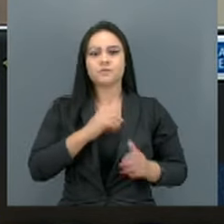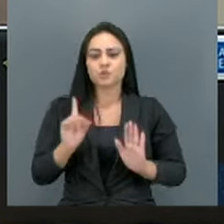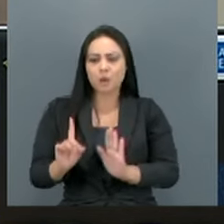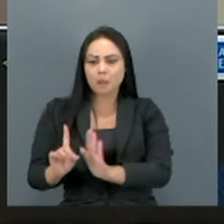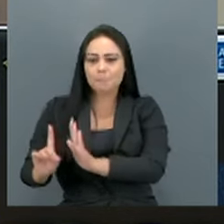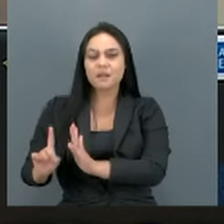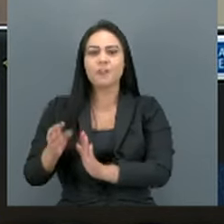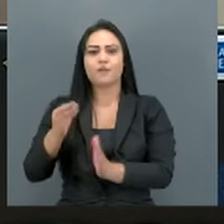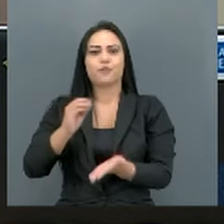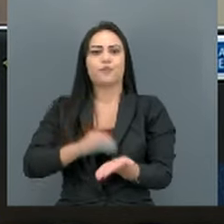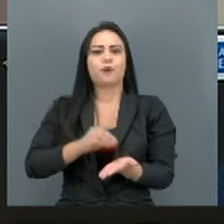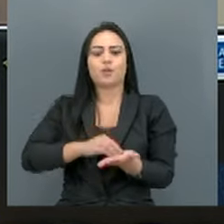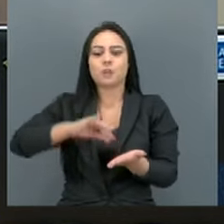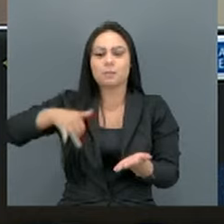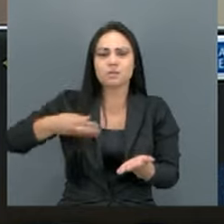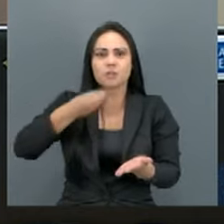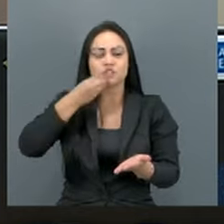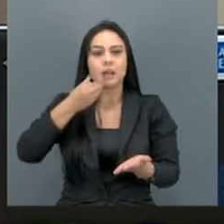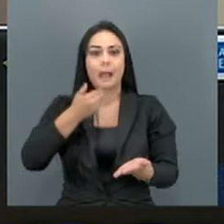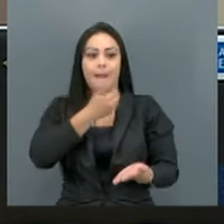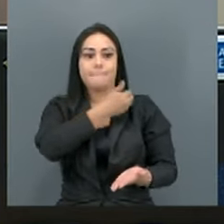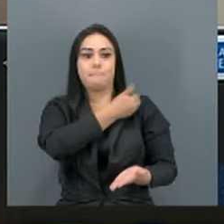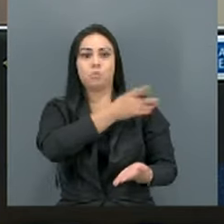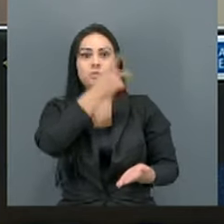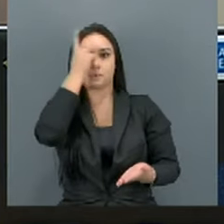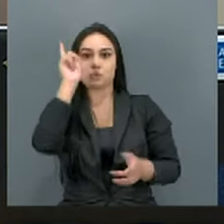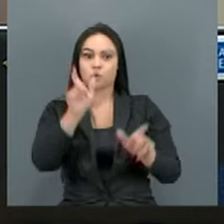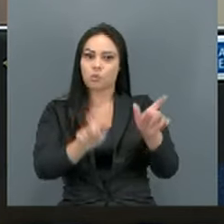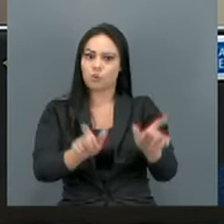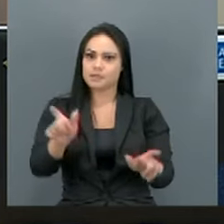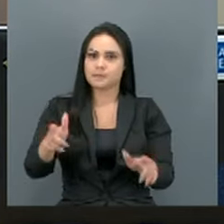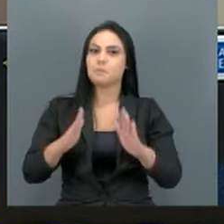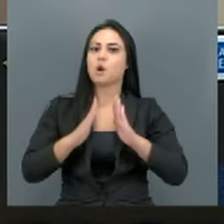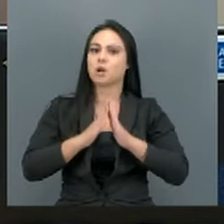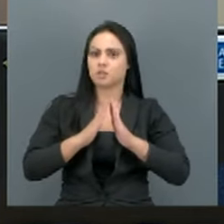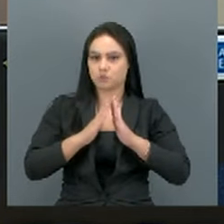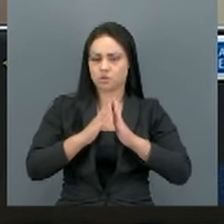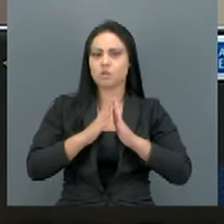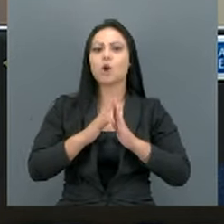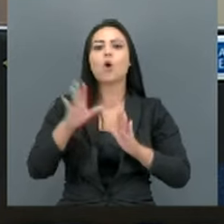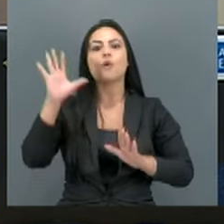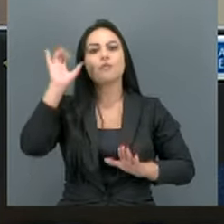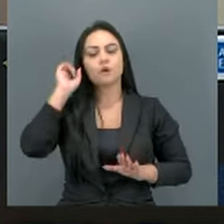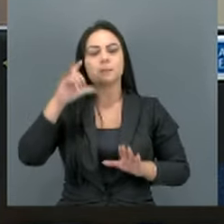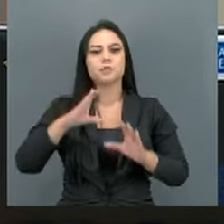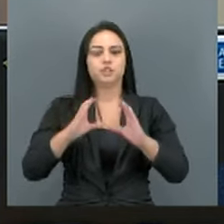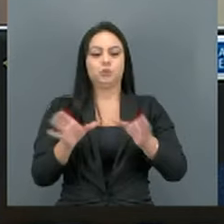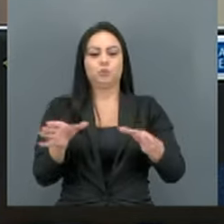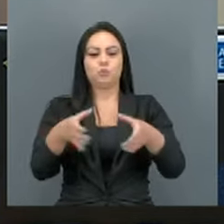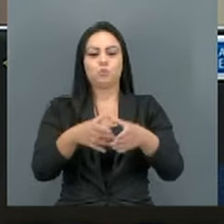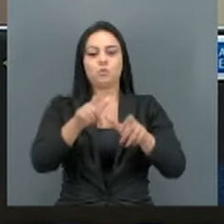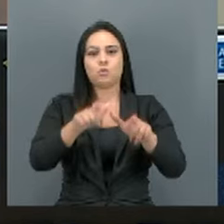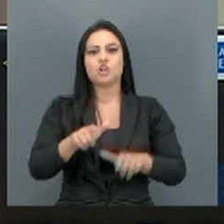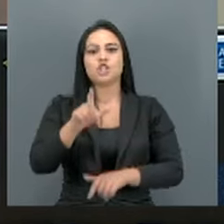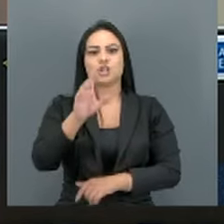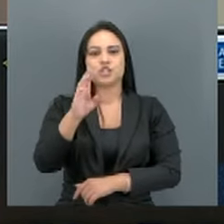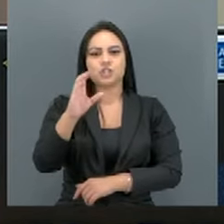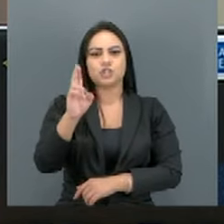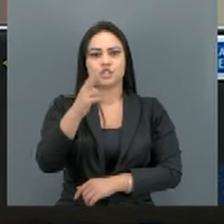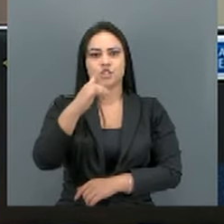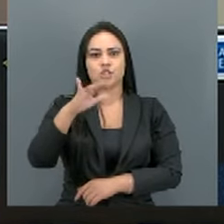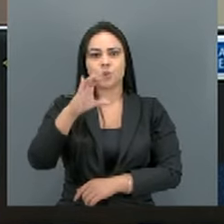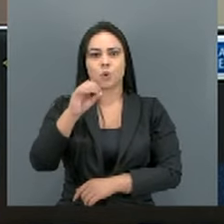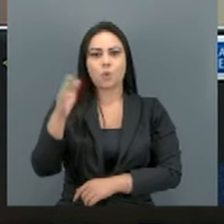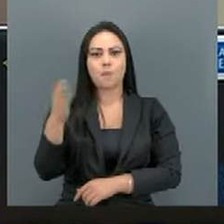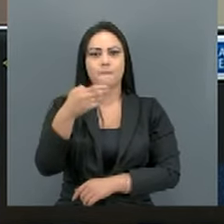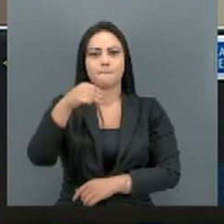falta de oportunidade e abusos contra moradores. Ouvimos moradores da reserva Estrada de Chico Mendes, denúncias estarrecedoras,